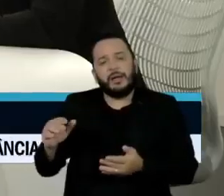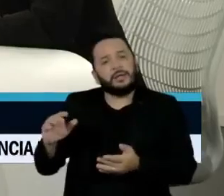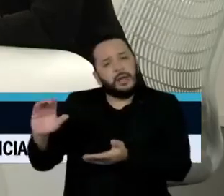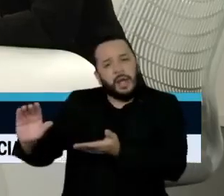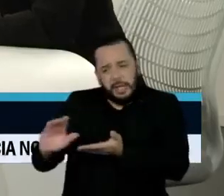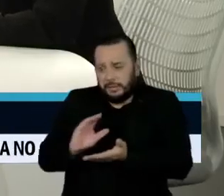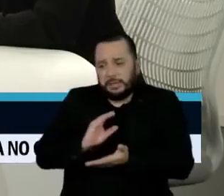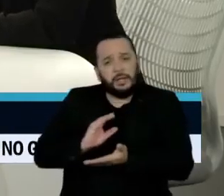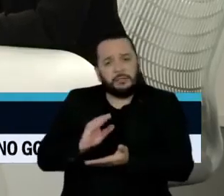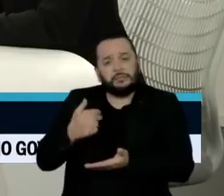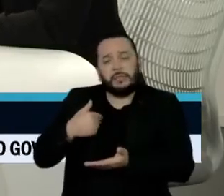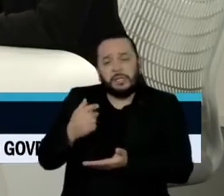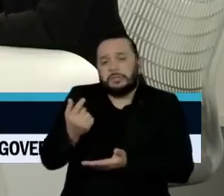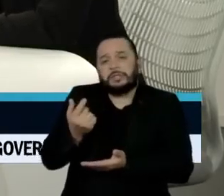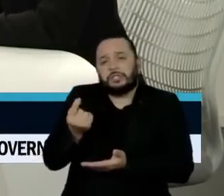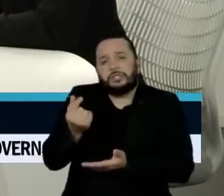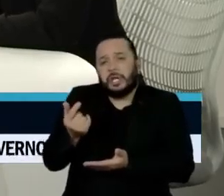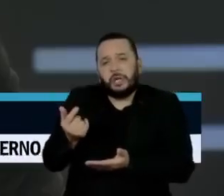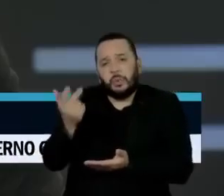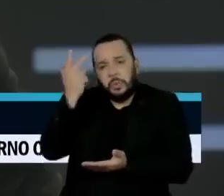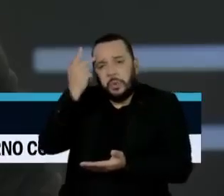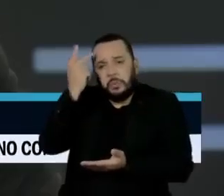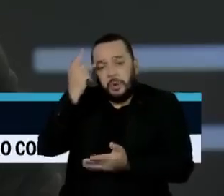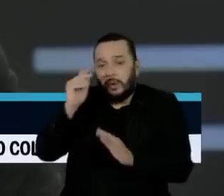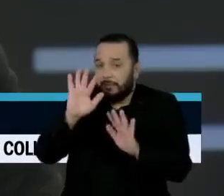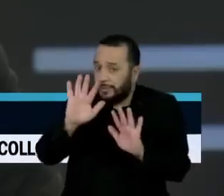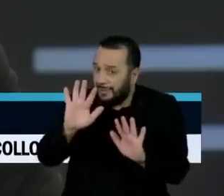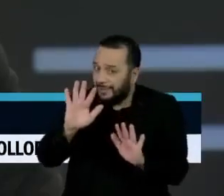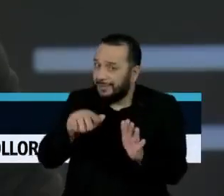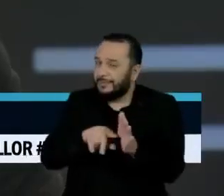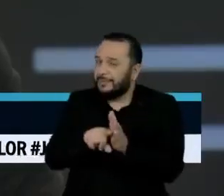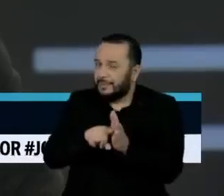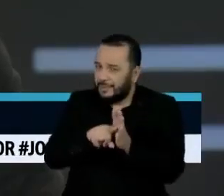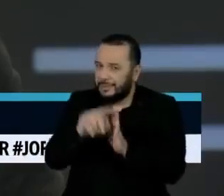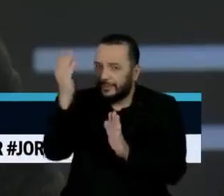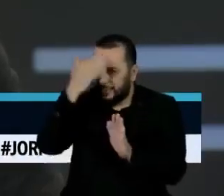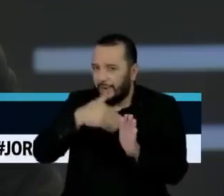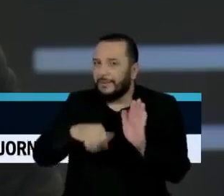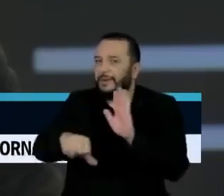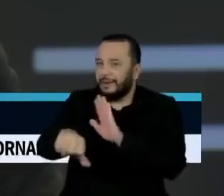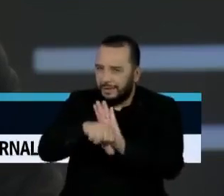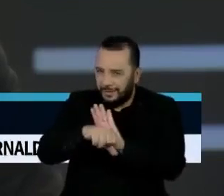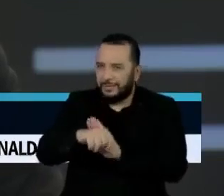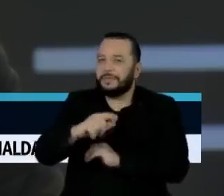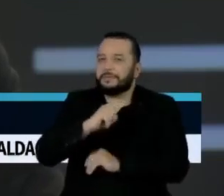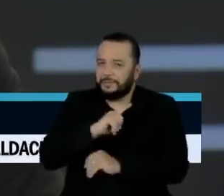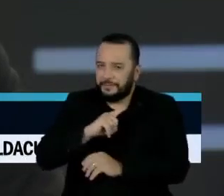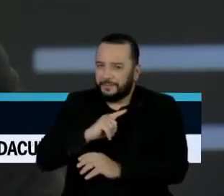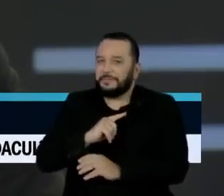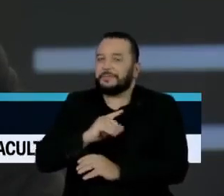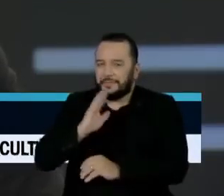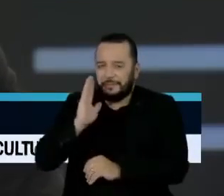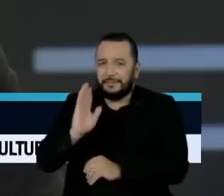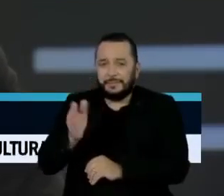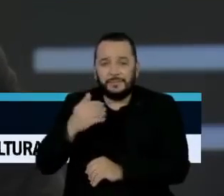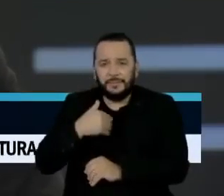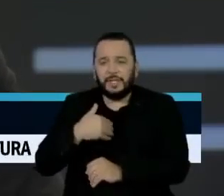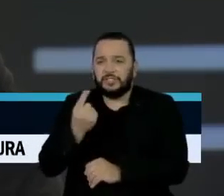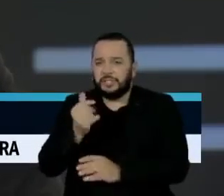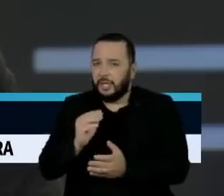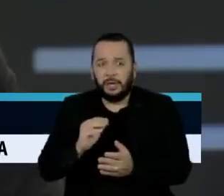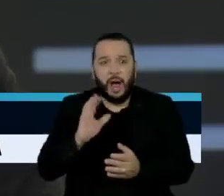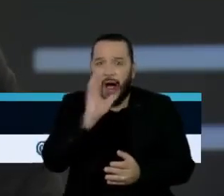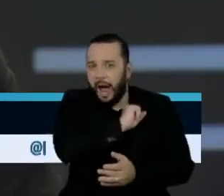irregularidade na liberação de recursos mas não é o que as investigações mostram mostra um trâmite muito e rápido para